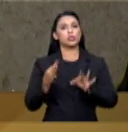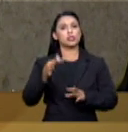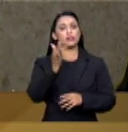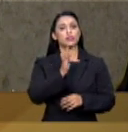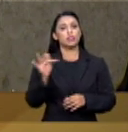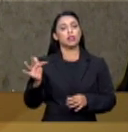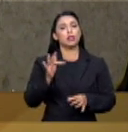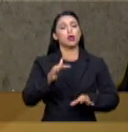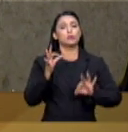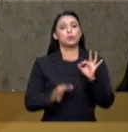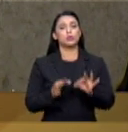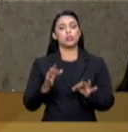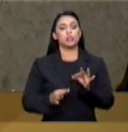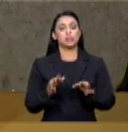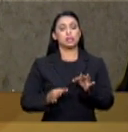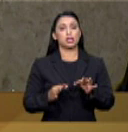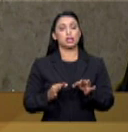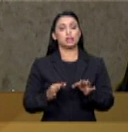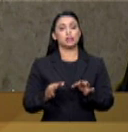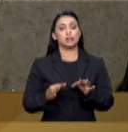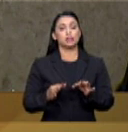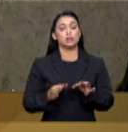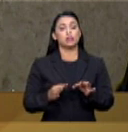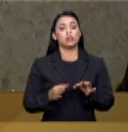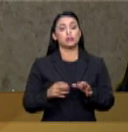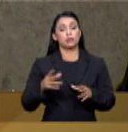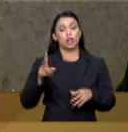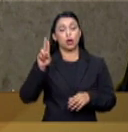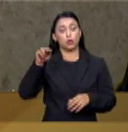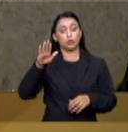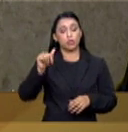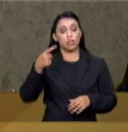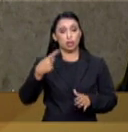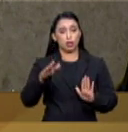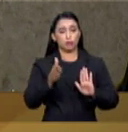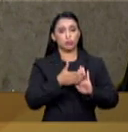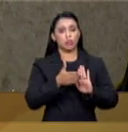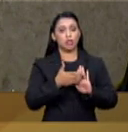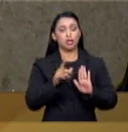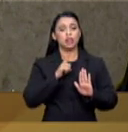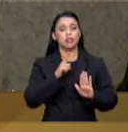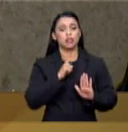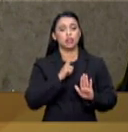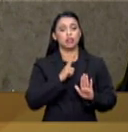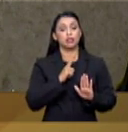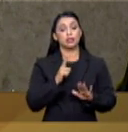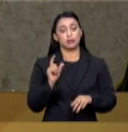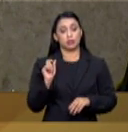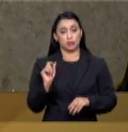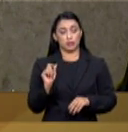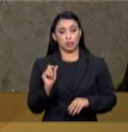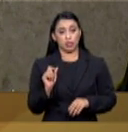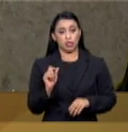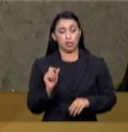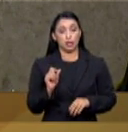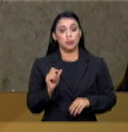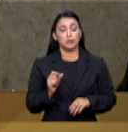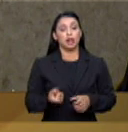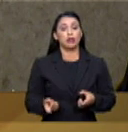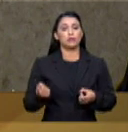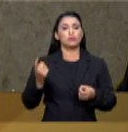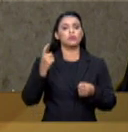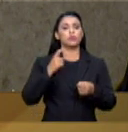processar e julgar ação rescisória proposta pela União na qualidade de terceira interessada, visando